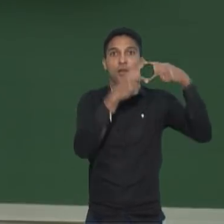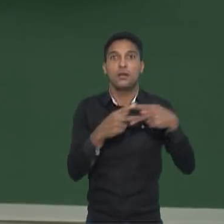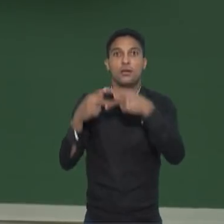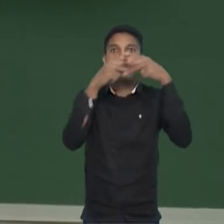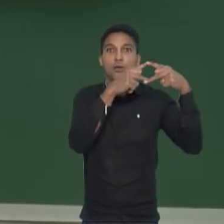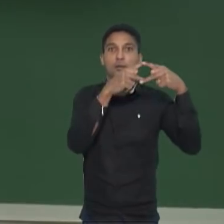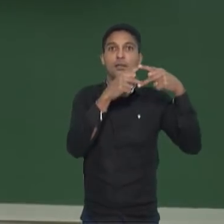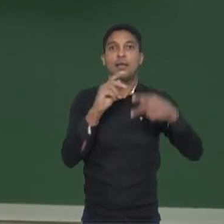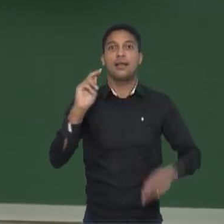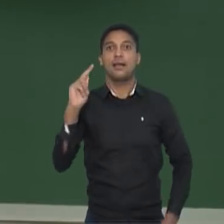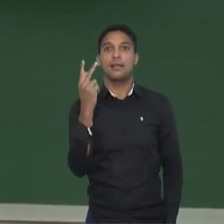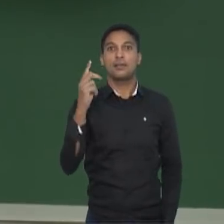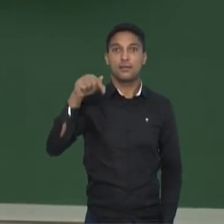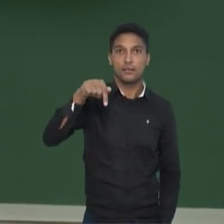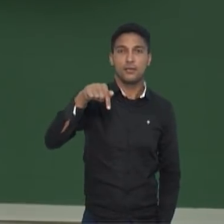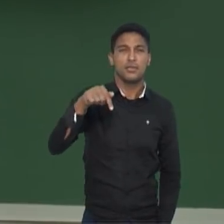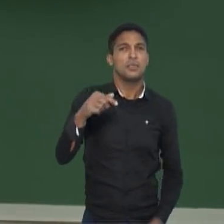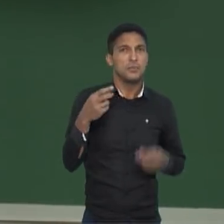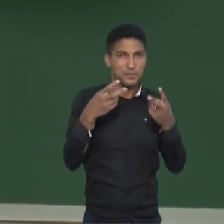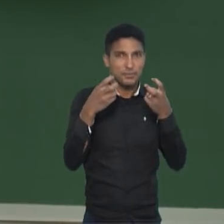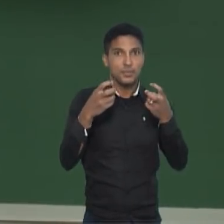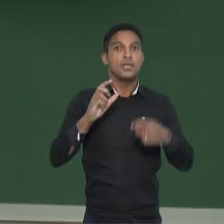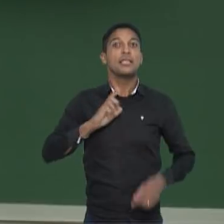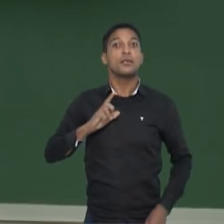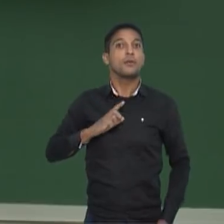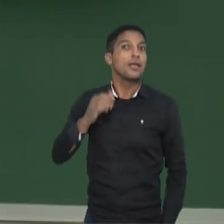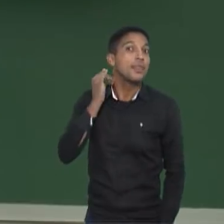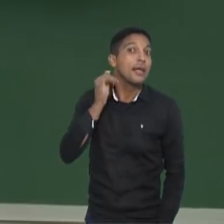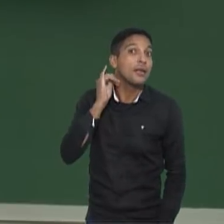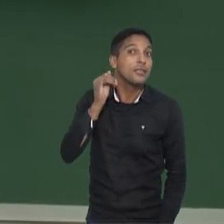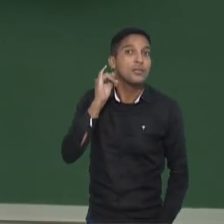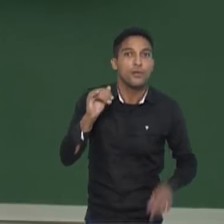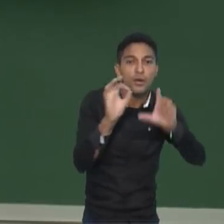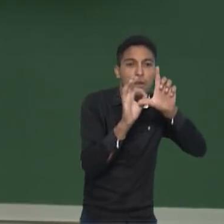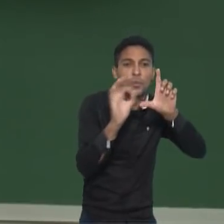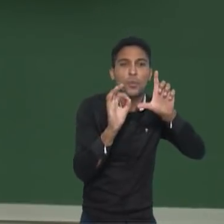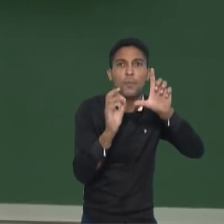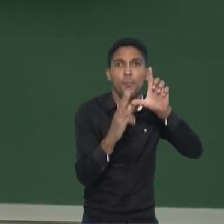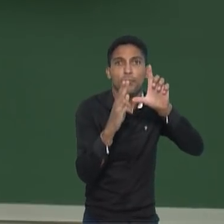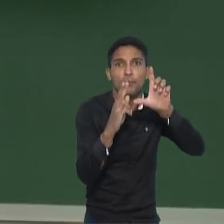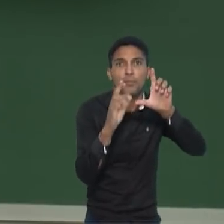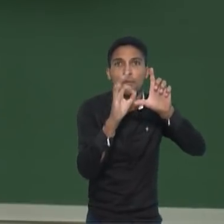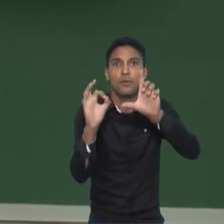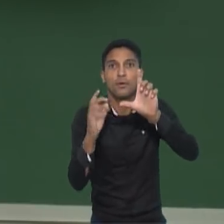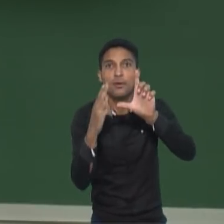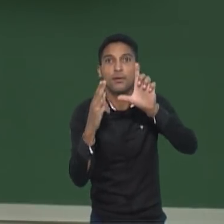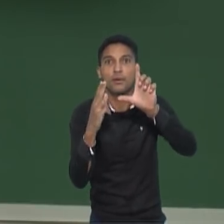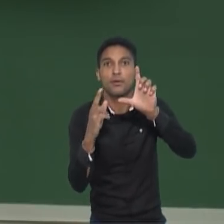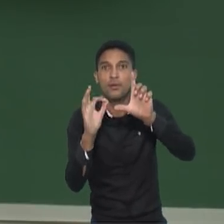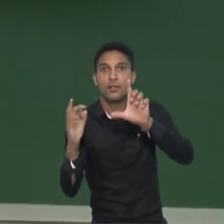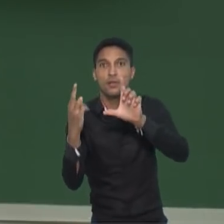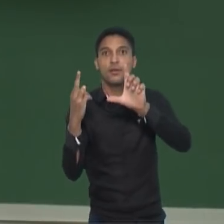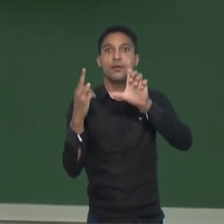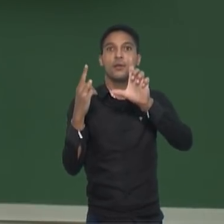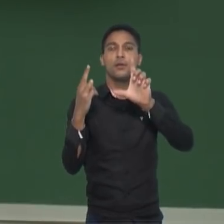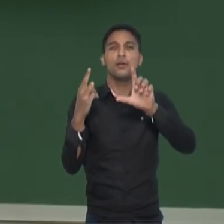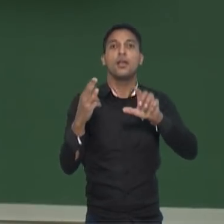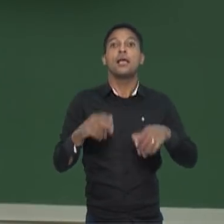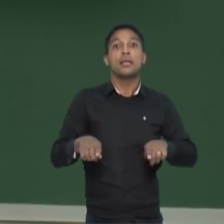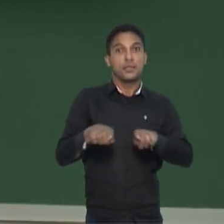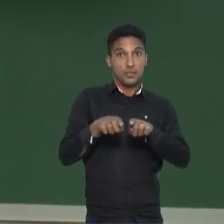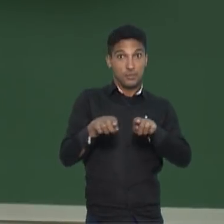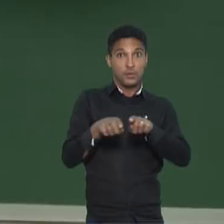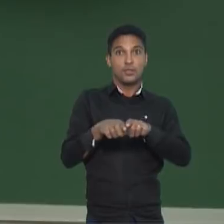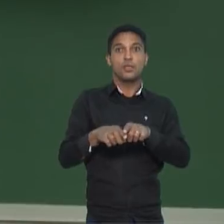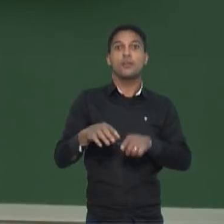histórias em quadrinhos, né, que também tem essa narrativa mais seriada em partes. As fotonovelas, não sei se vocês já tiveram acesso, mas elas foram muito